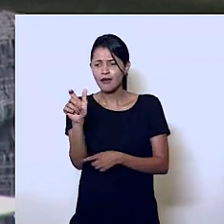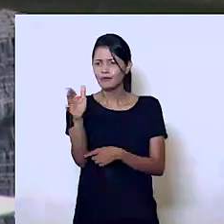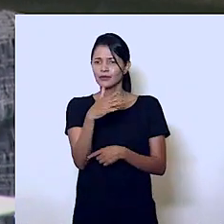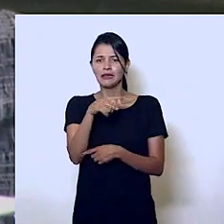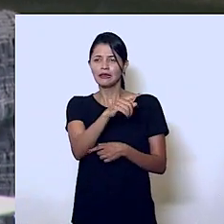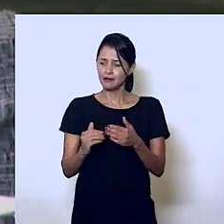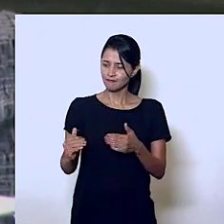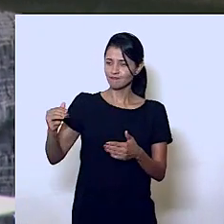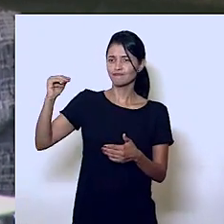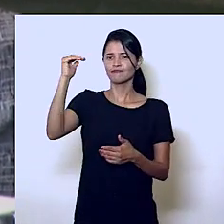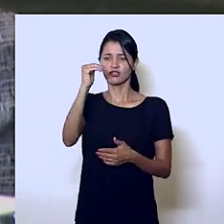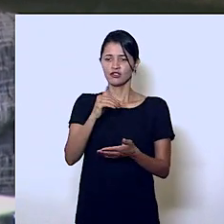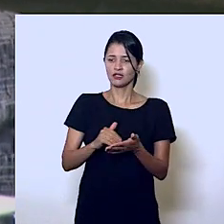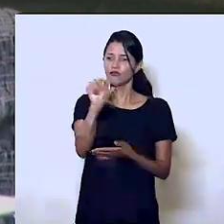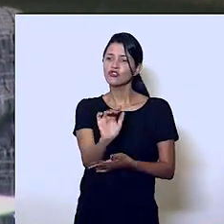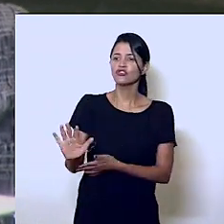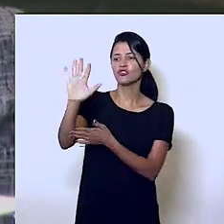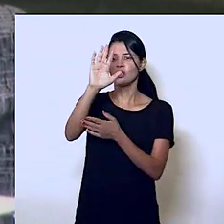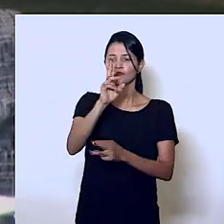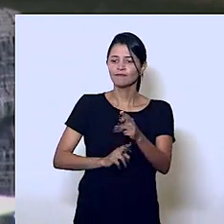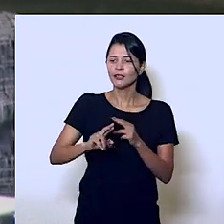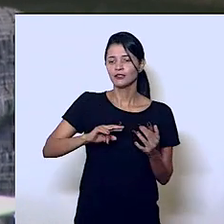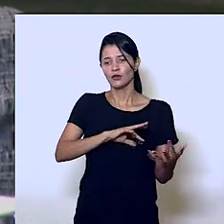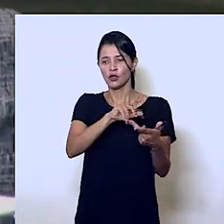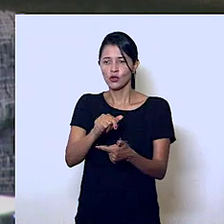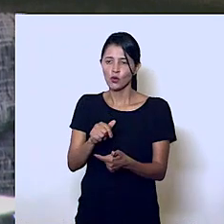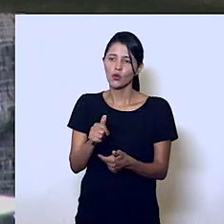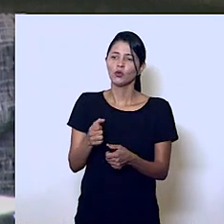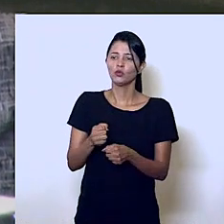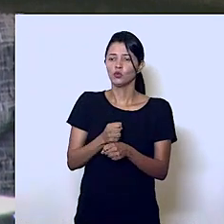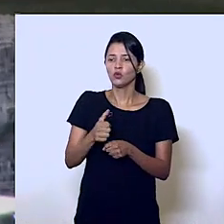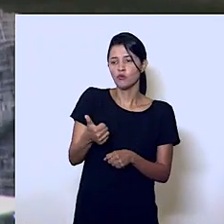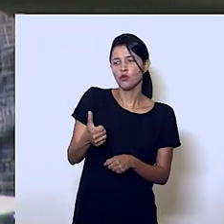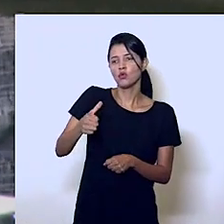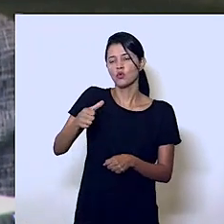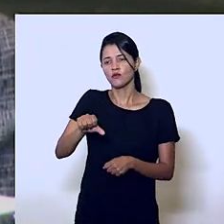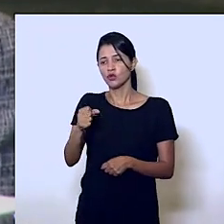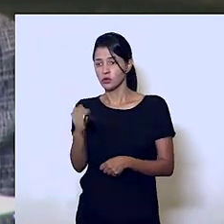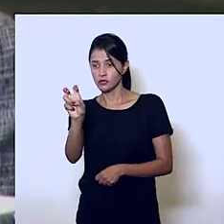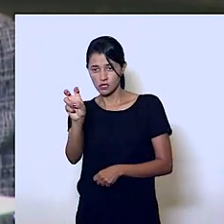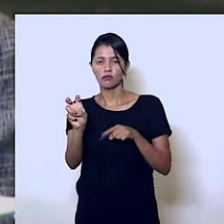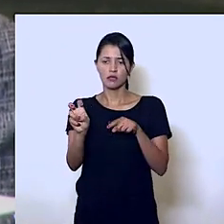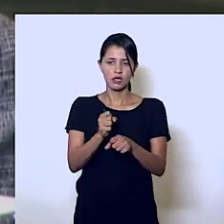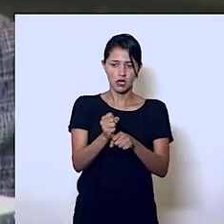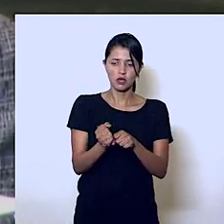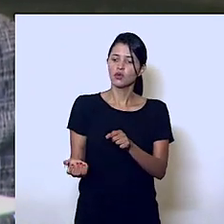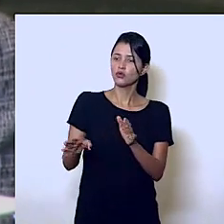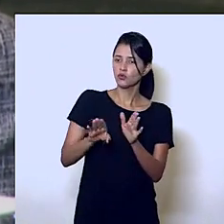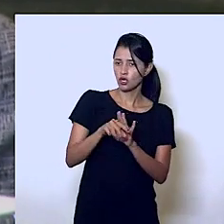secretário-geral das Relações Exteriores em 1985, o ano em que eu cheguei a Brasília pela primeira vez